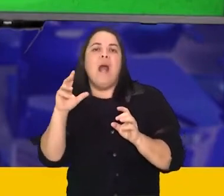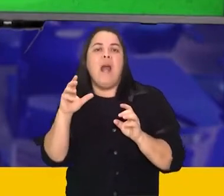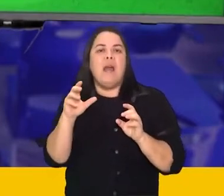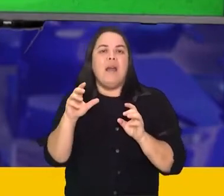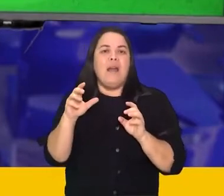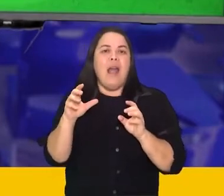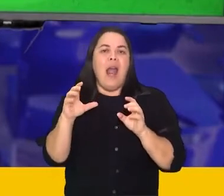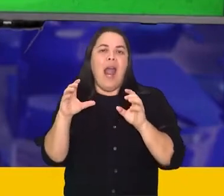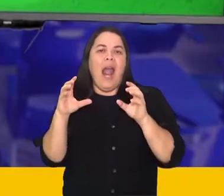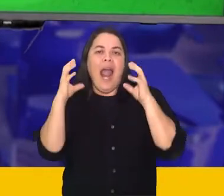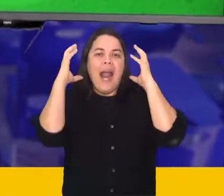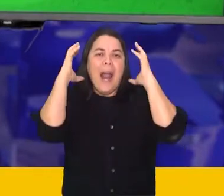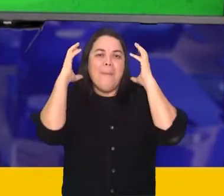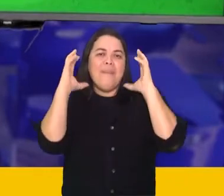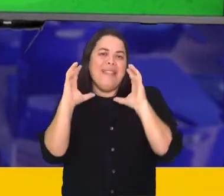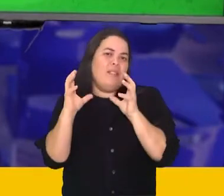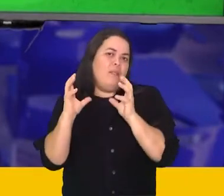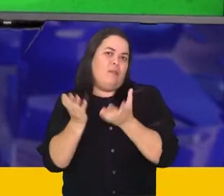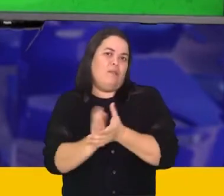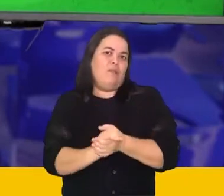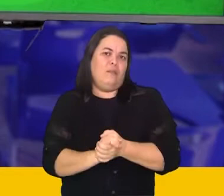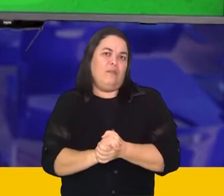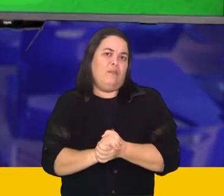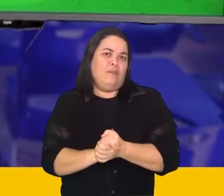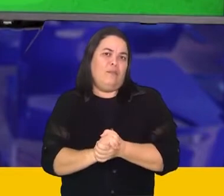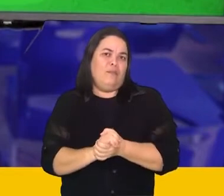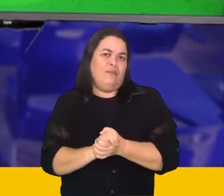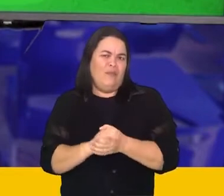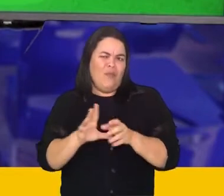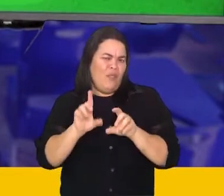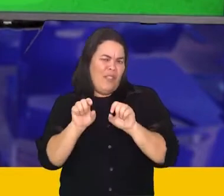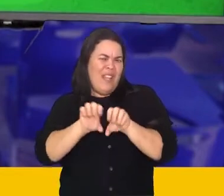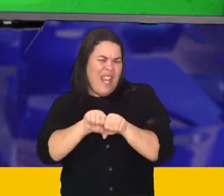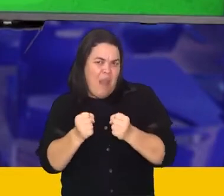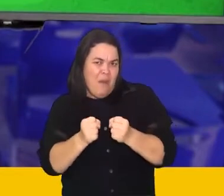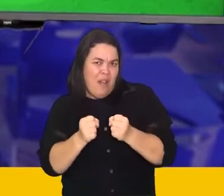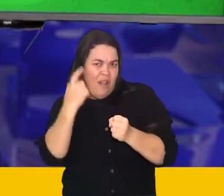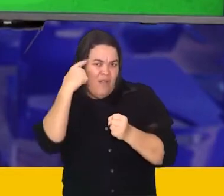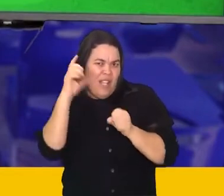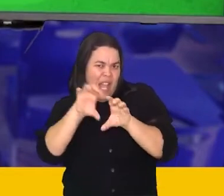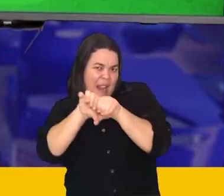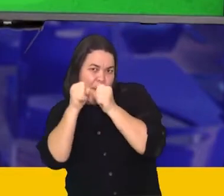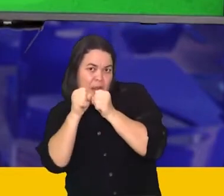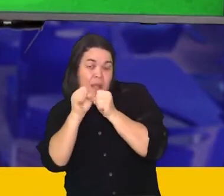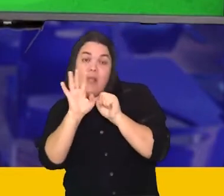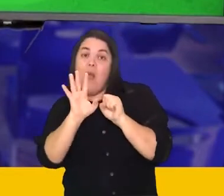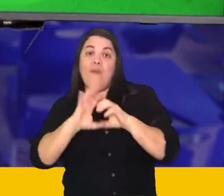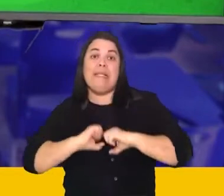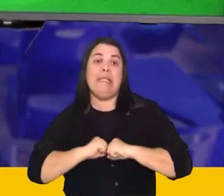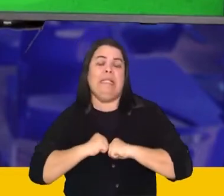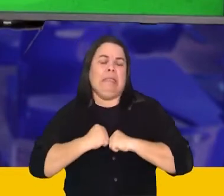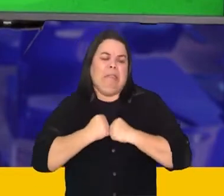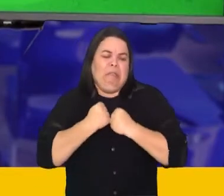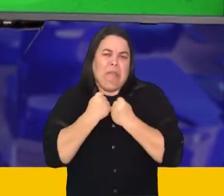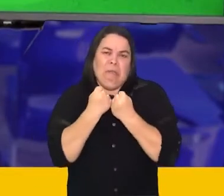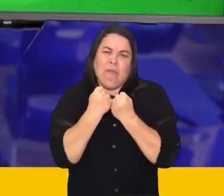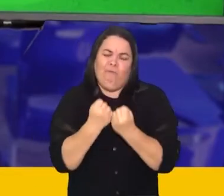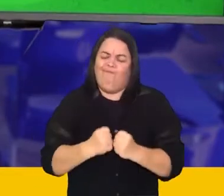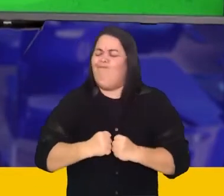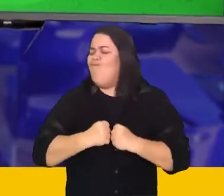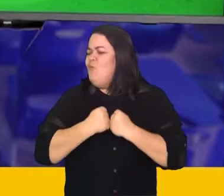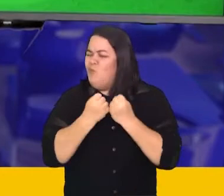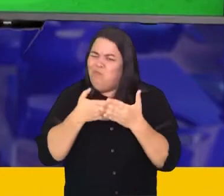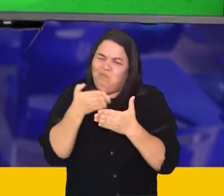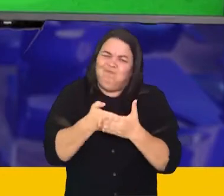cabeça significa que você vai ter um esforço, que você vai fazer, vai se empenhar em algo para